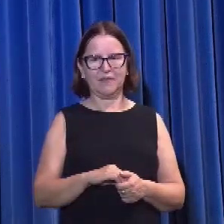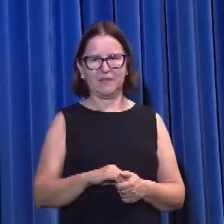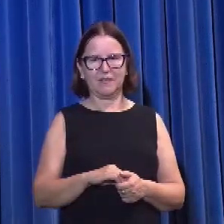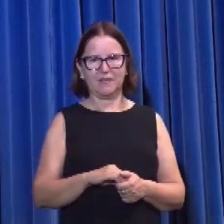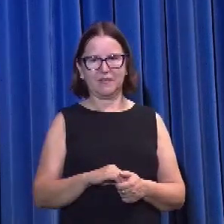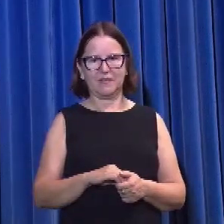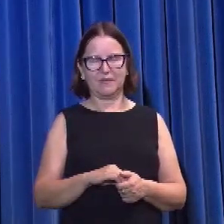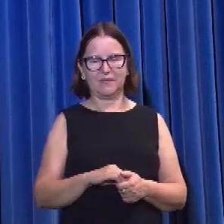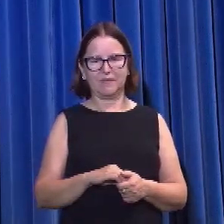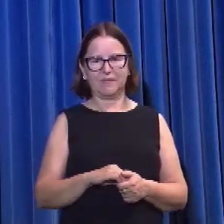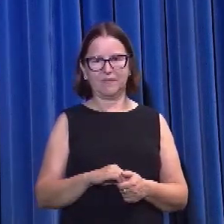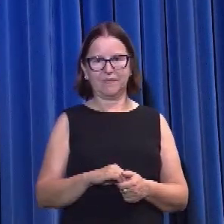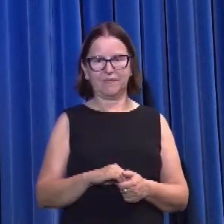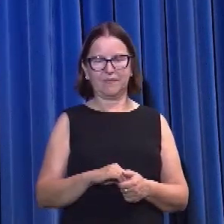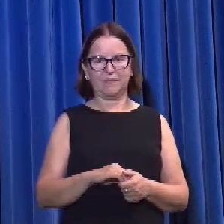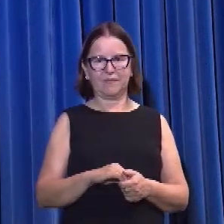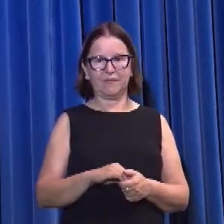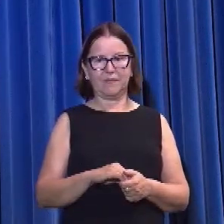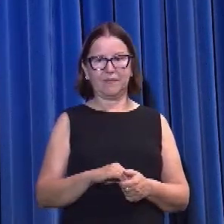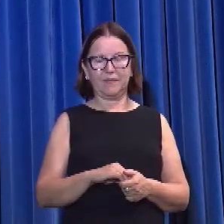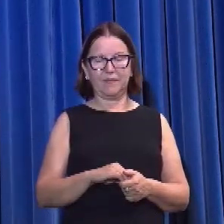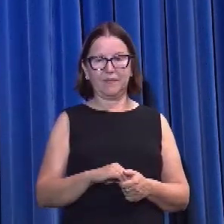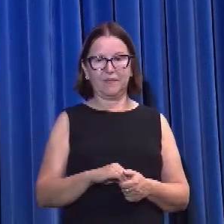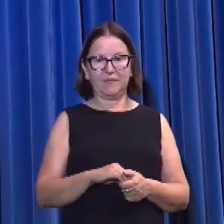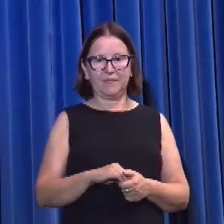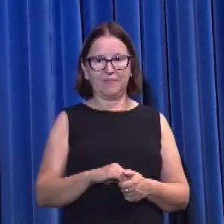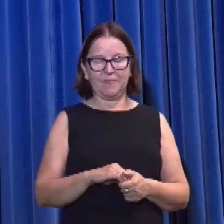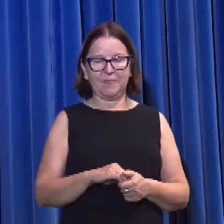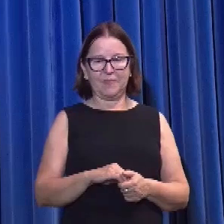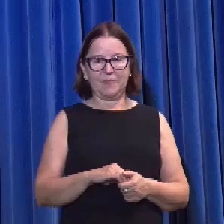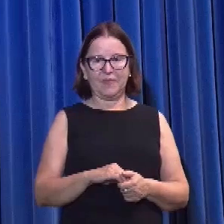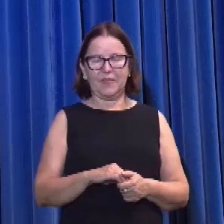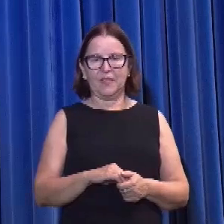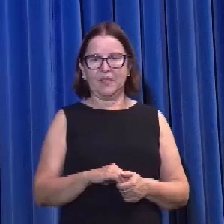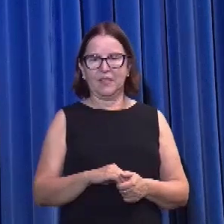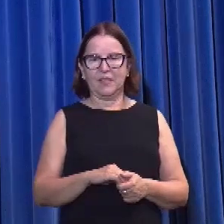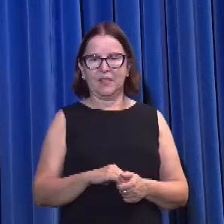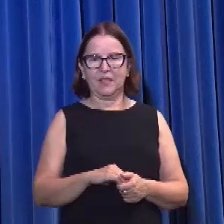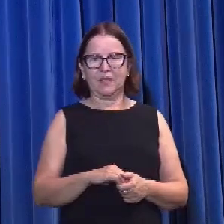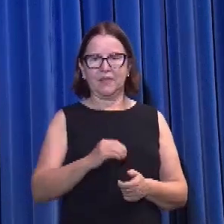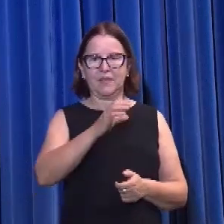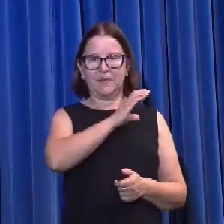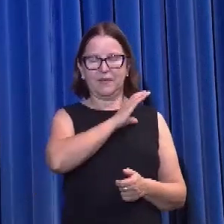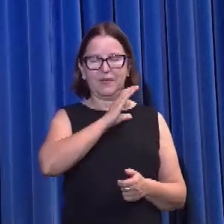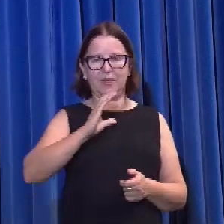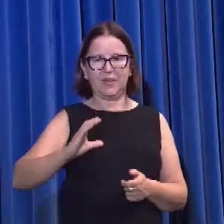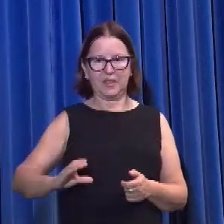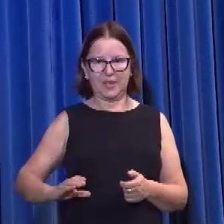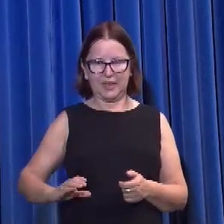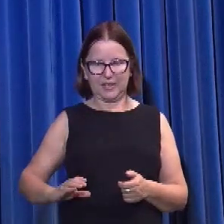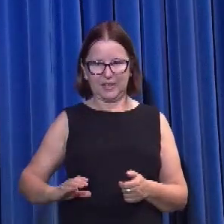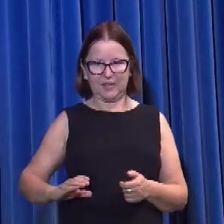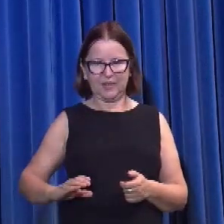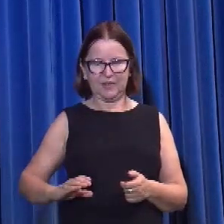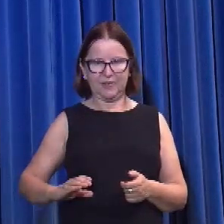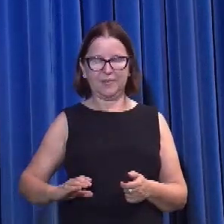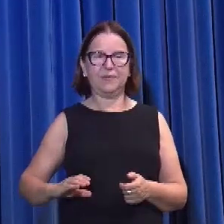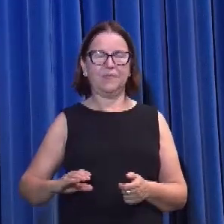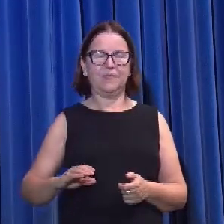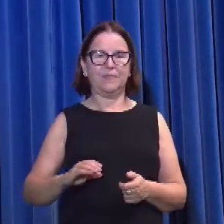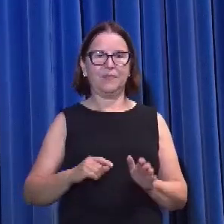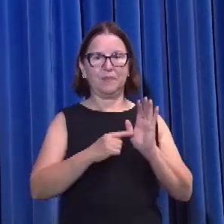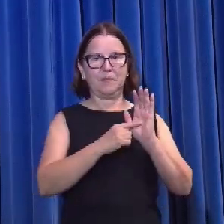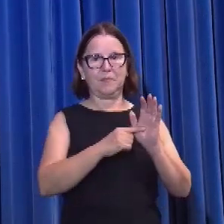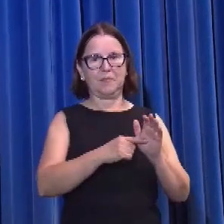Essa segunda ênfase de Cristo, ela é o próprio caráter de Cristo. Porque Deus é